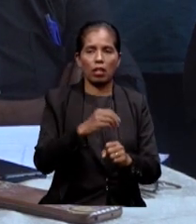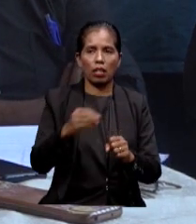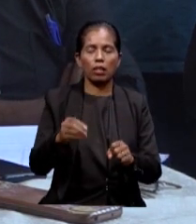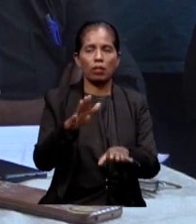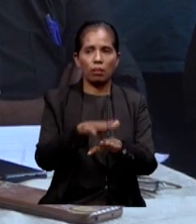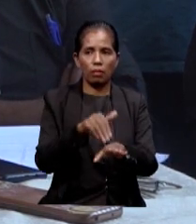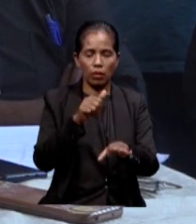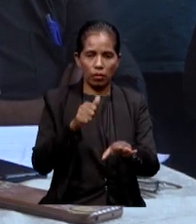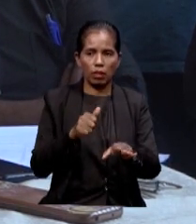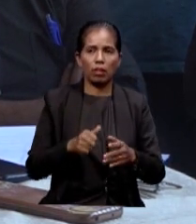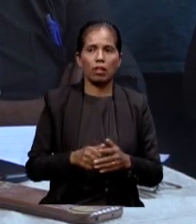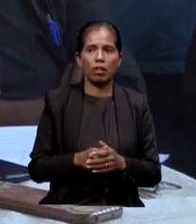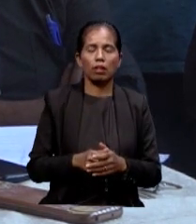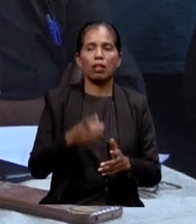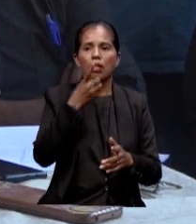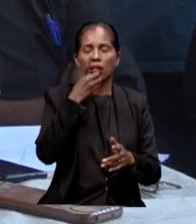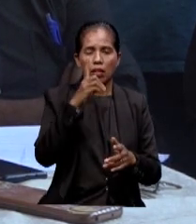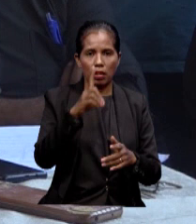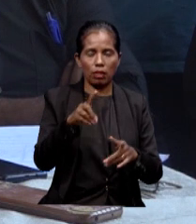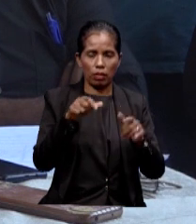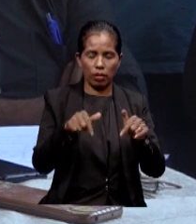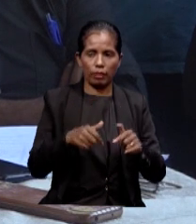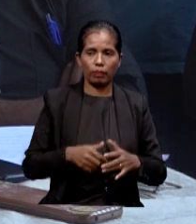fale minha declaração idane.